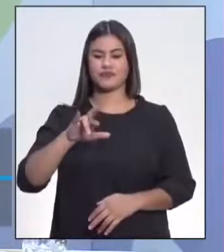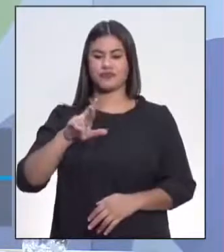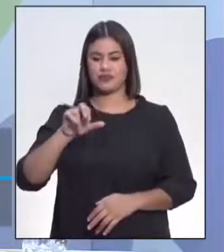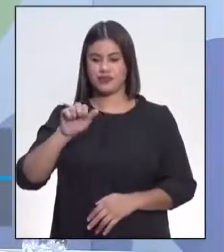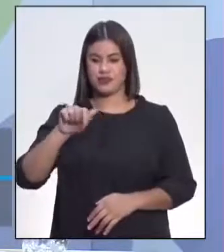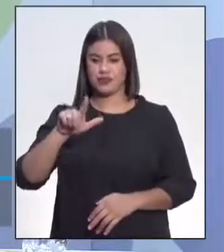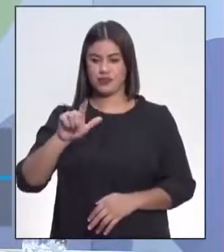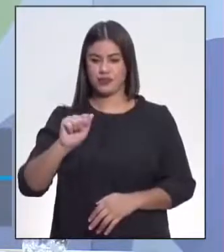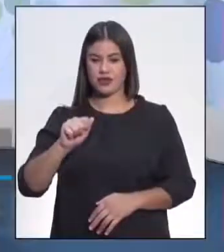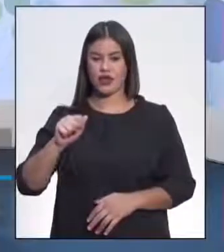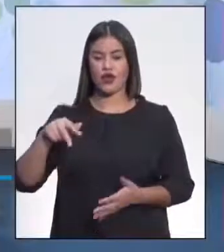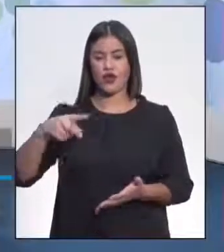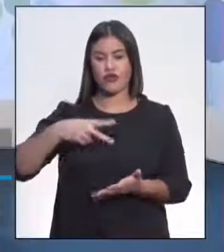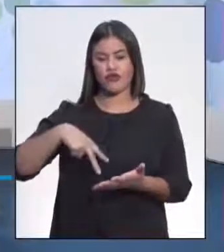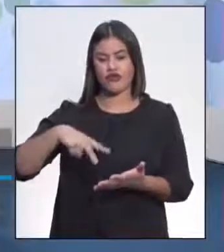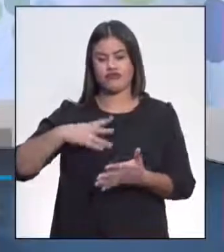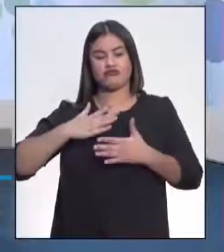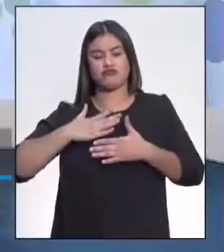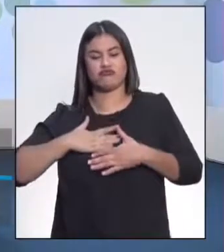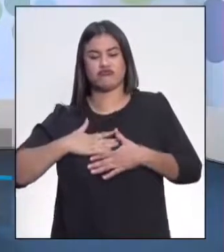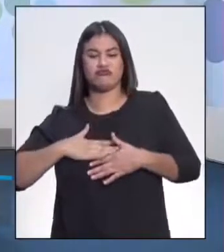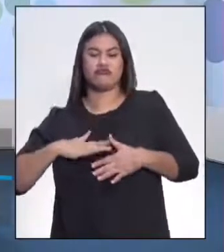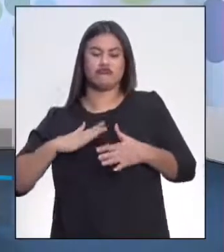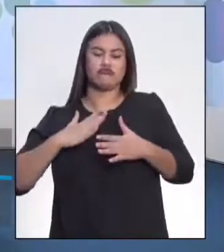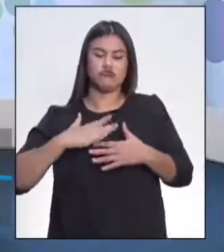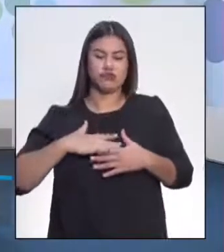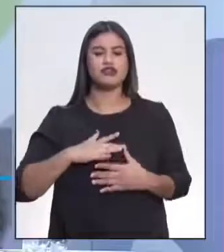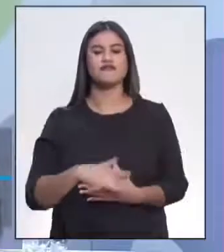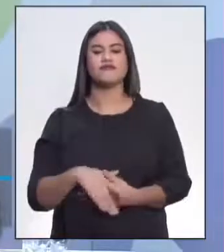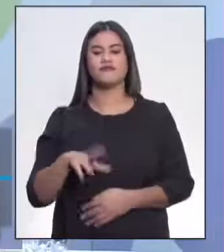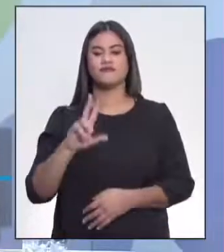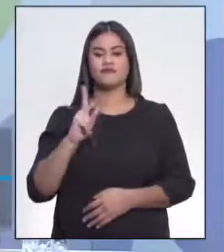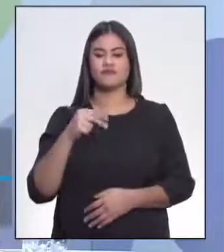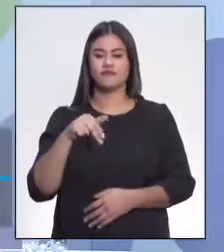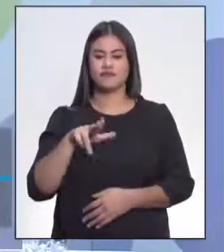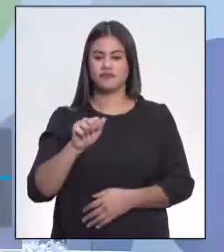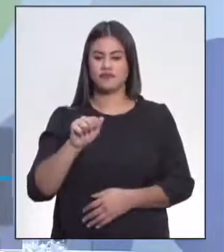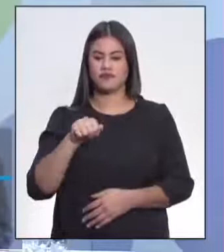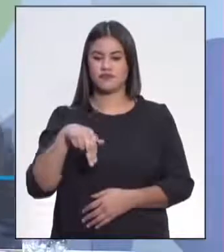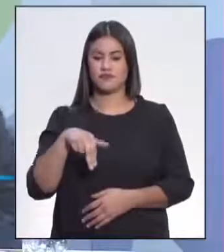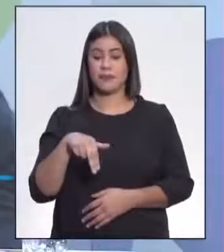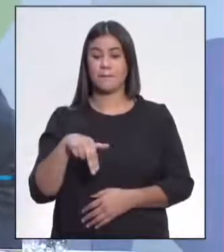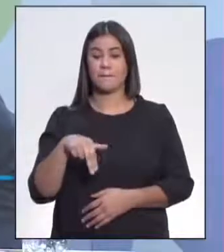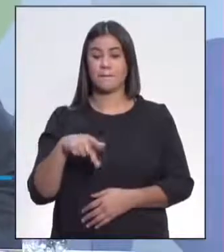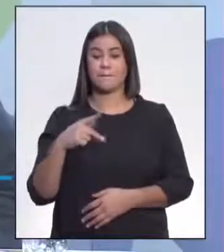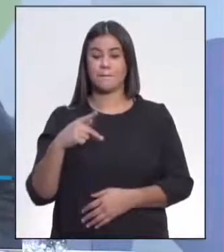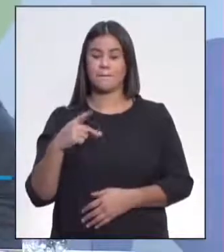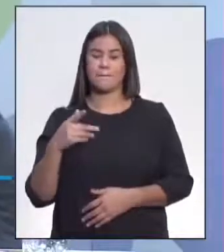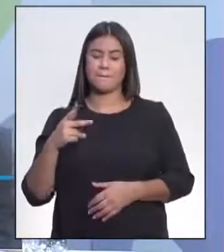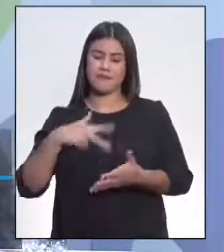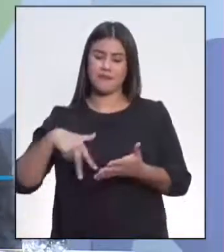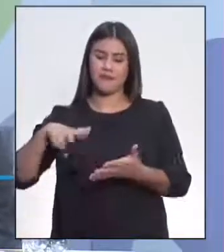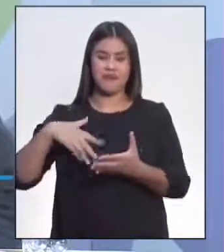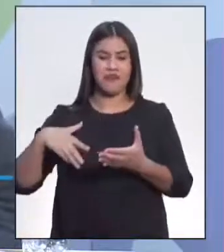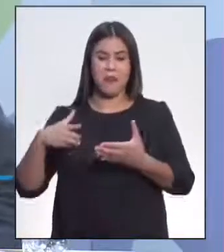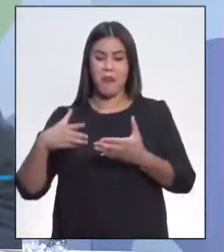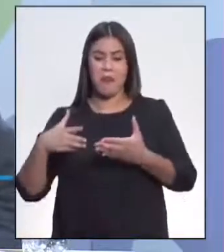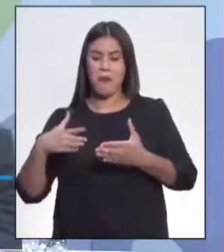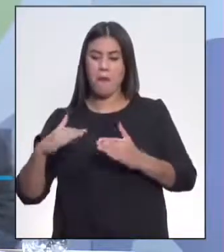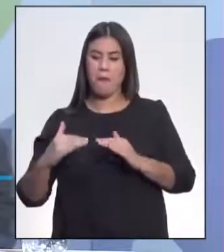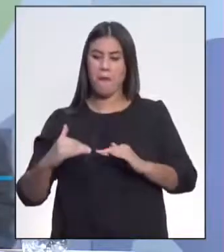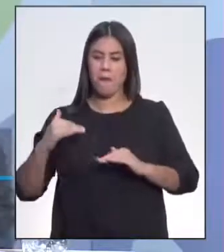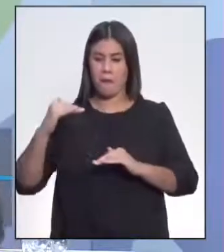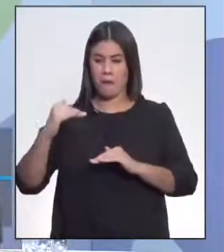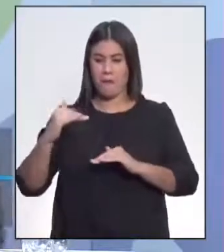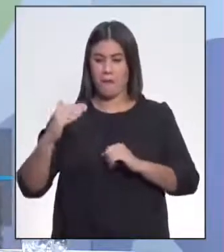citou movimentos mais lentos, mais suaves. O Juan, o plano médio. E o Pietro falou aí do ritmo, né,